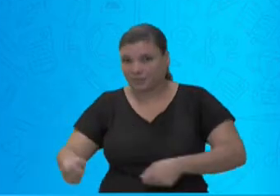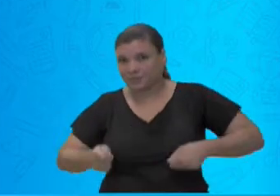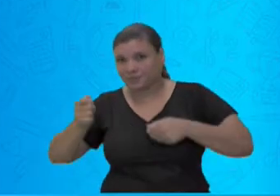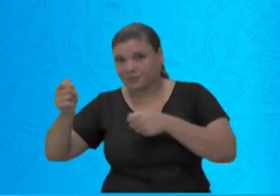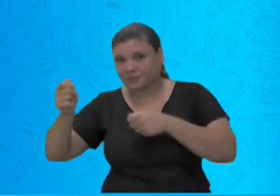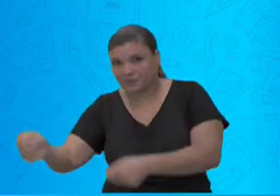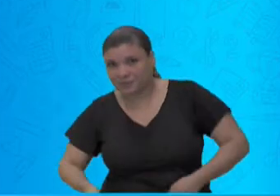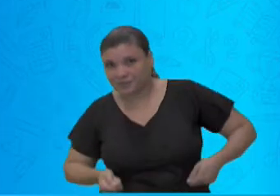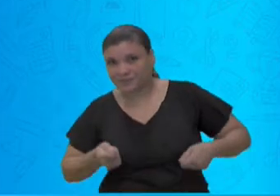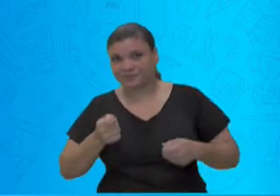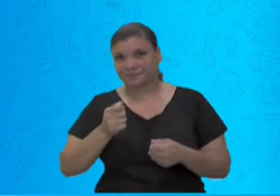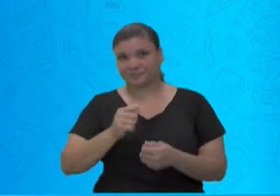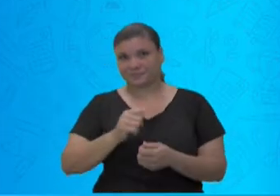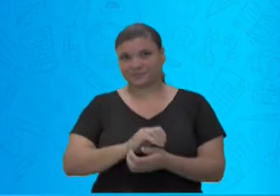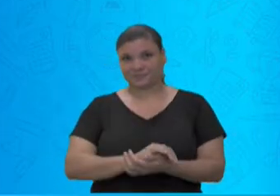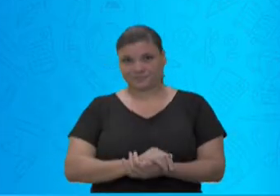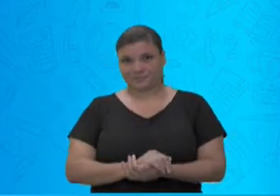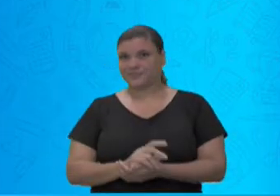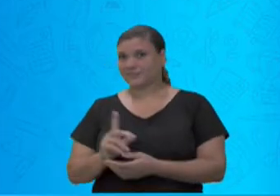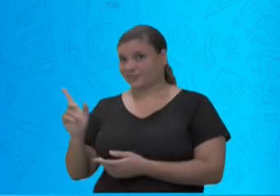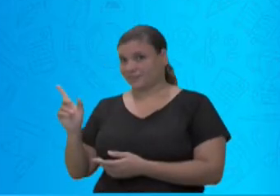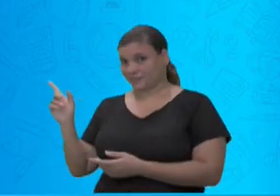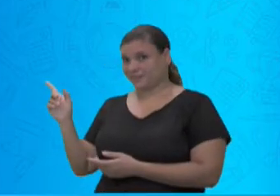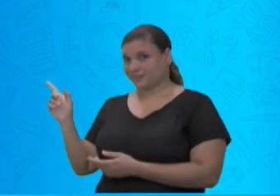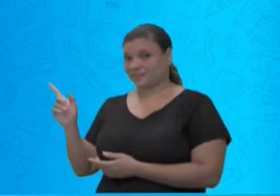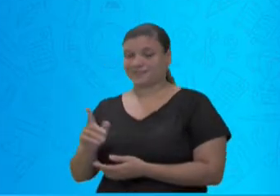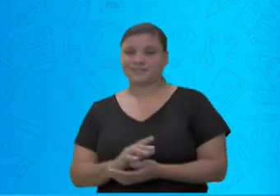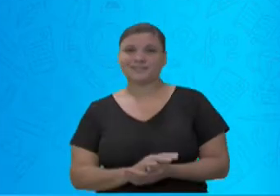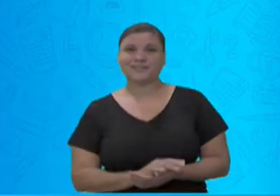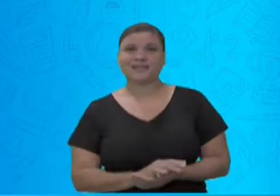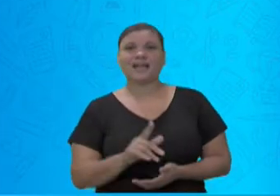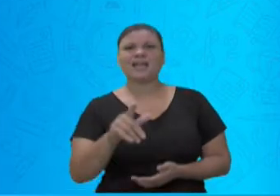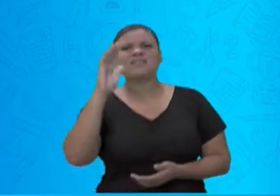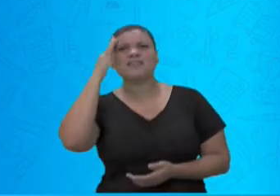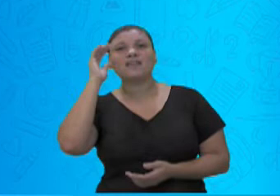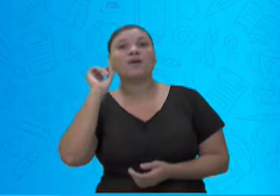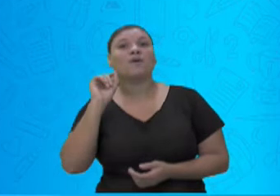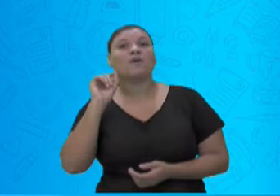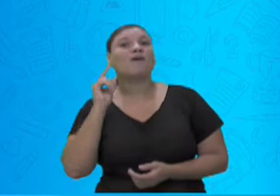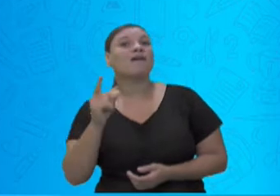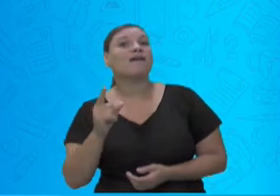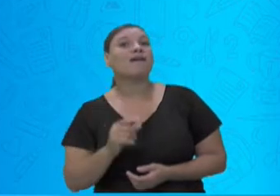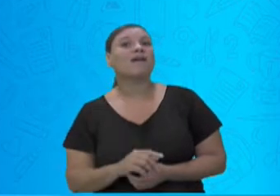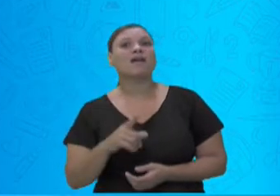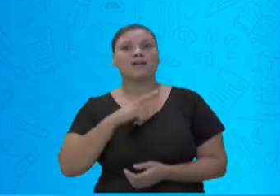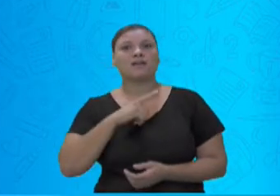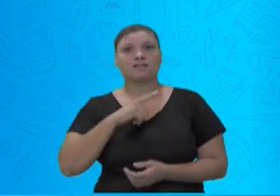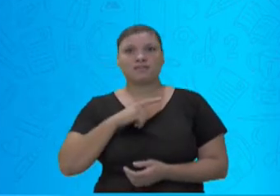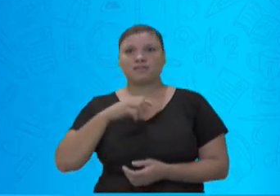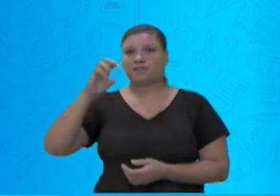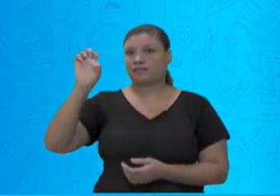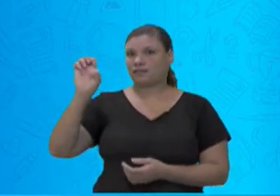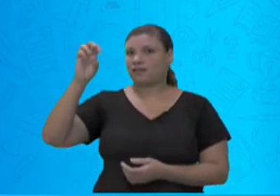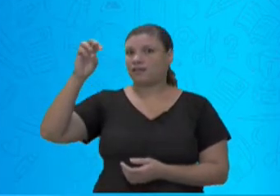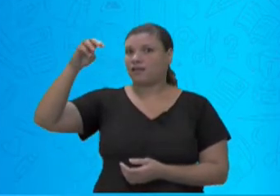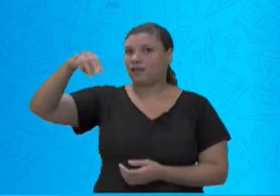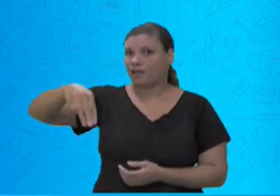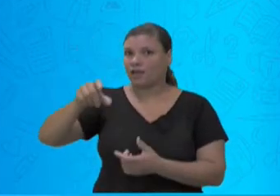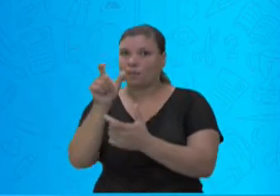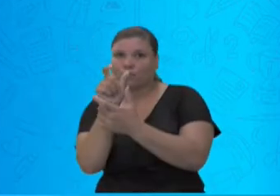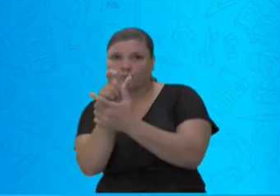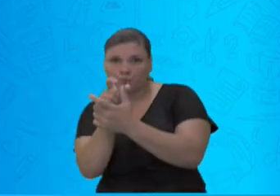Enxada. Ó. Então, podemos entender que quando eu tenho o em,